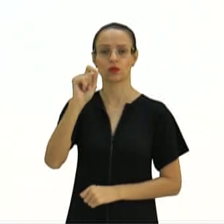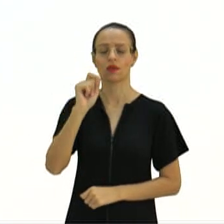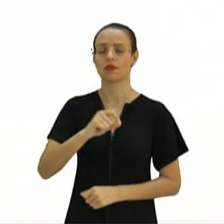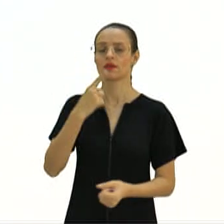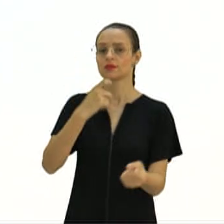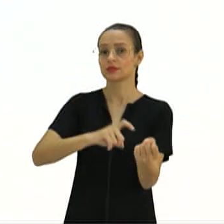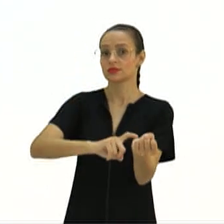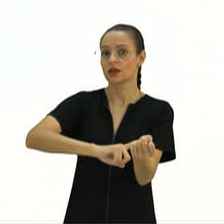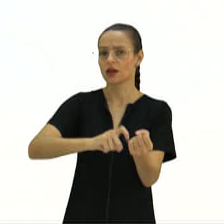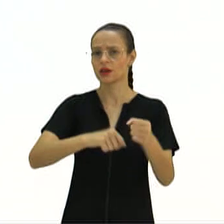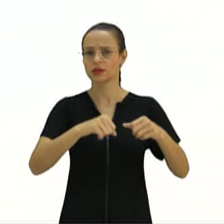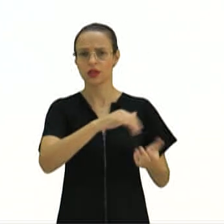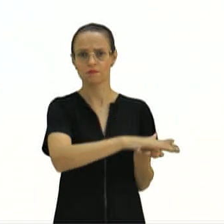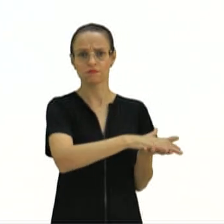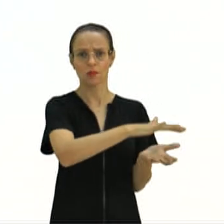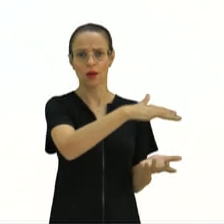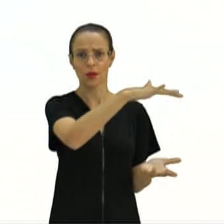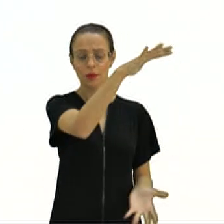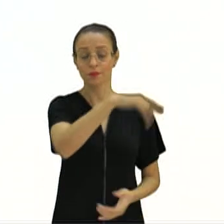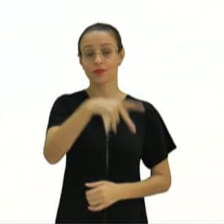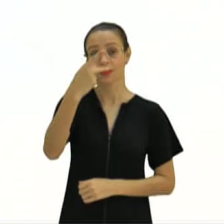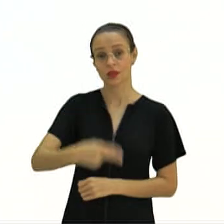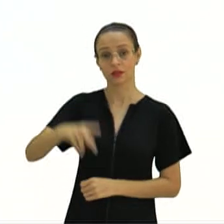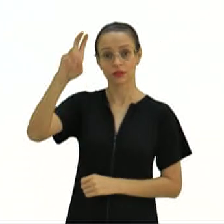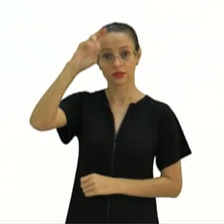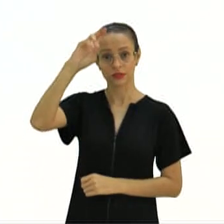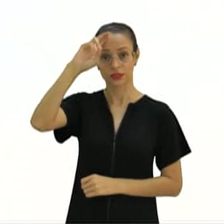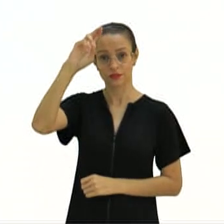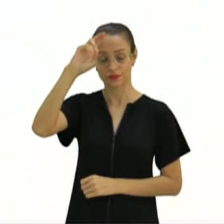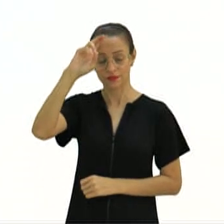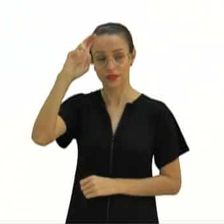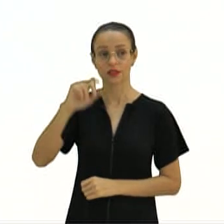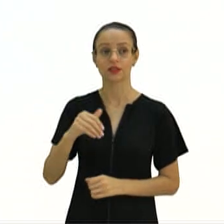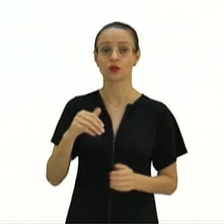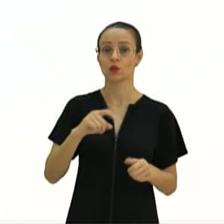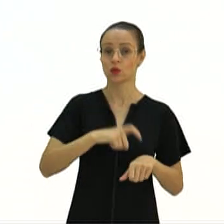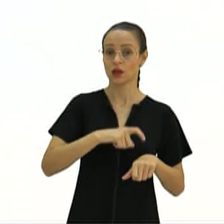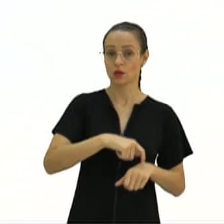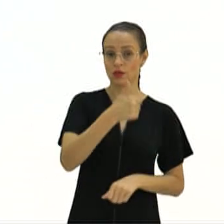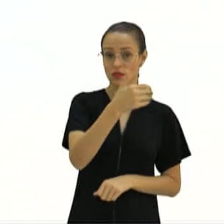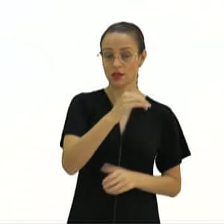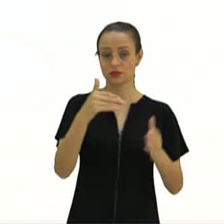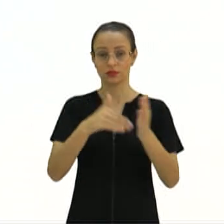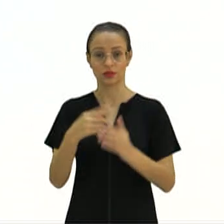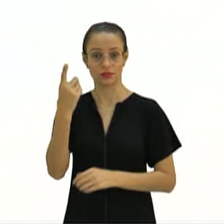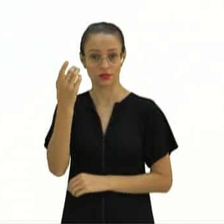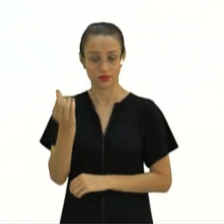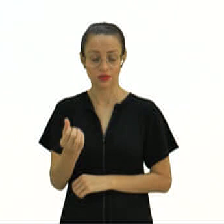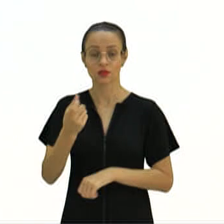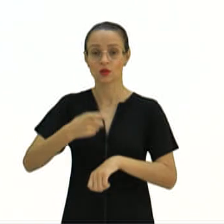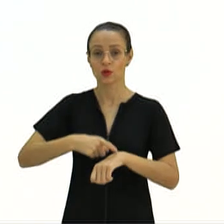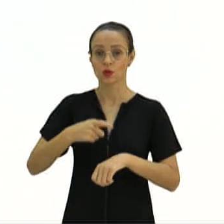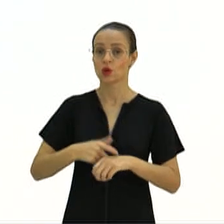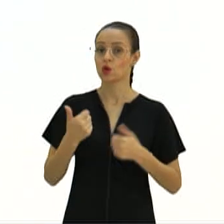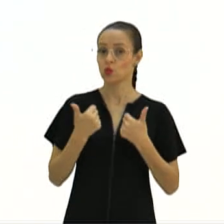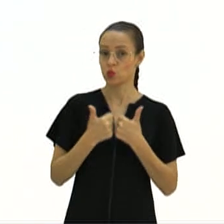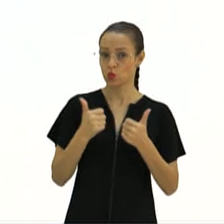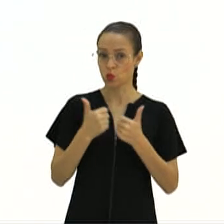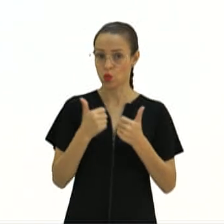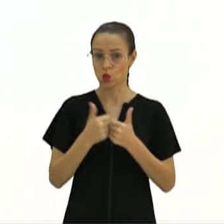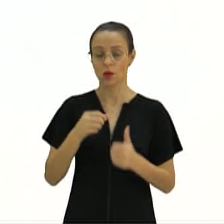sangue. Nesta quinta-feira, 25, das 10 às 16 horas, o ônibus do